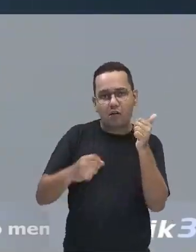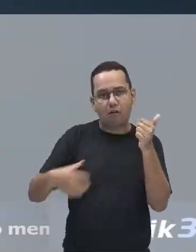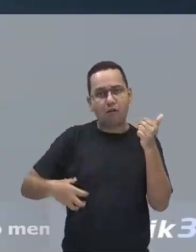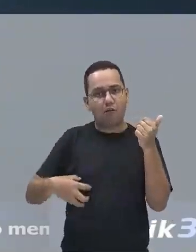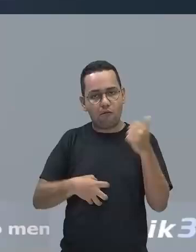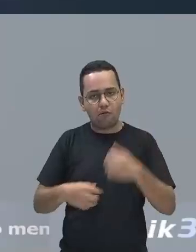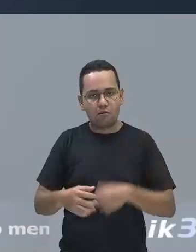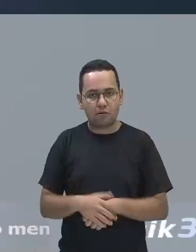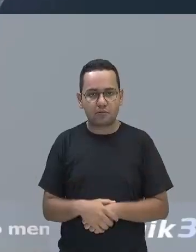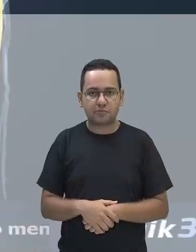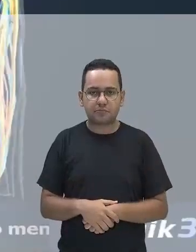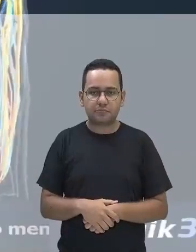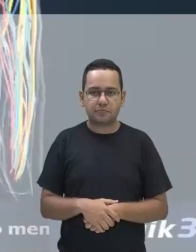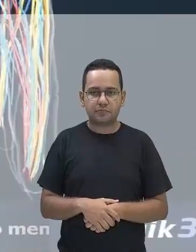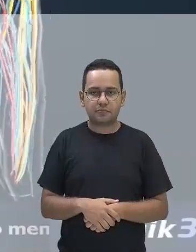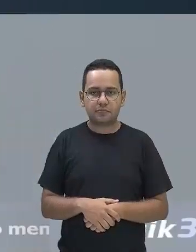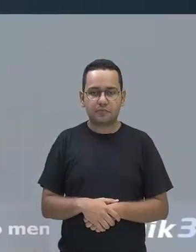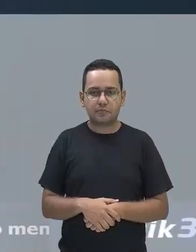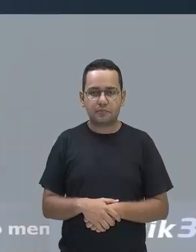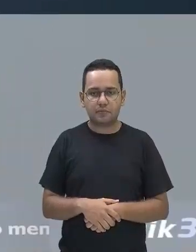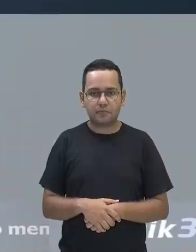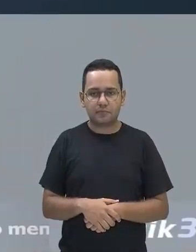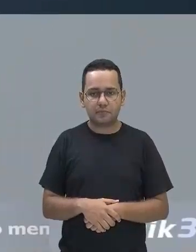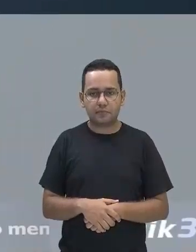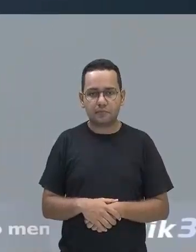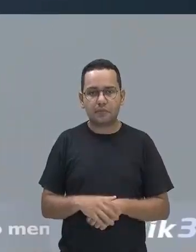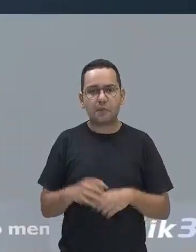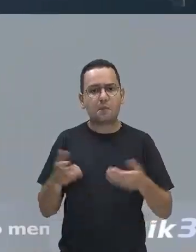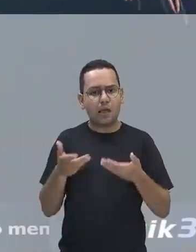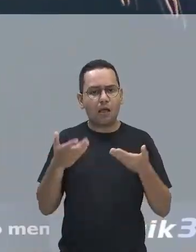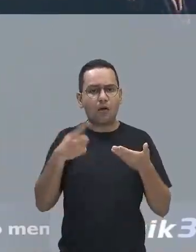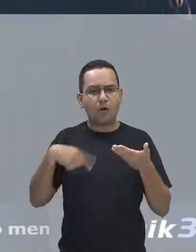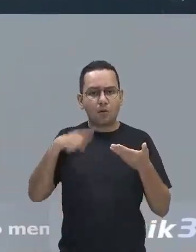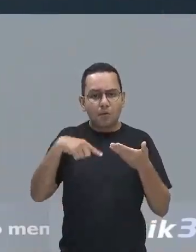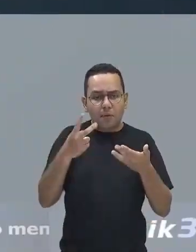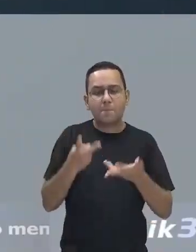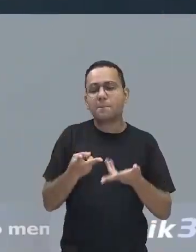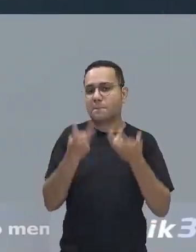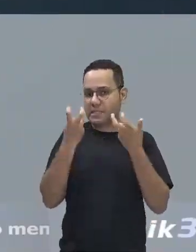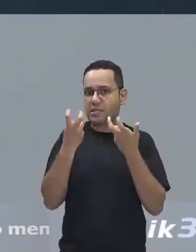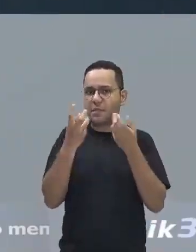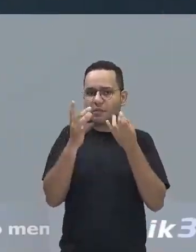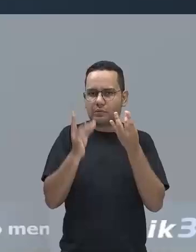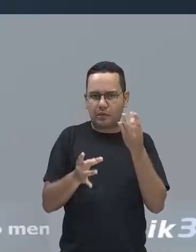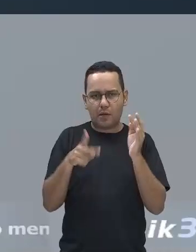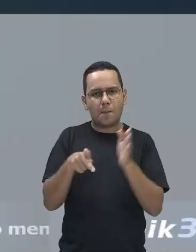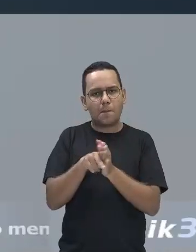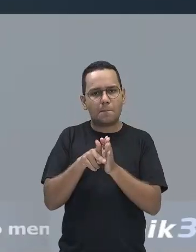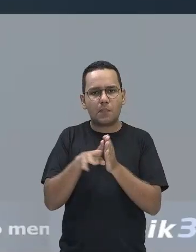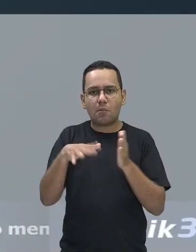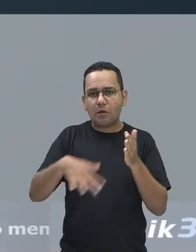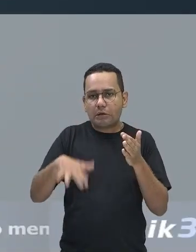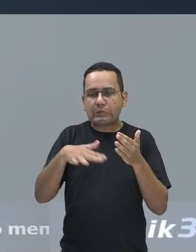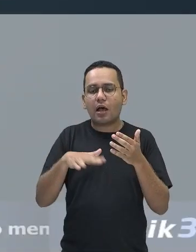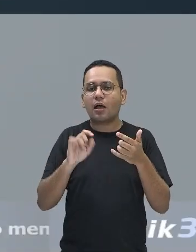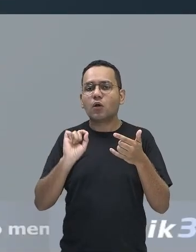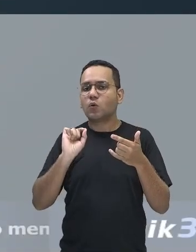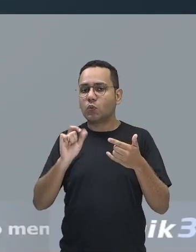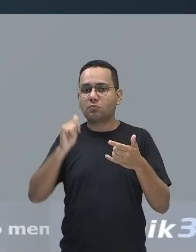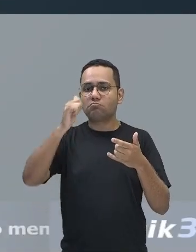para uma visualização só desse sistema, que aí fica mais fácil para você identificar. Tá bem? Deixa eu reduzir